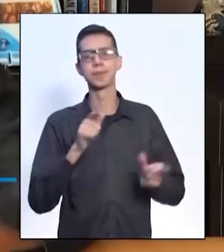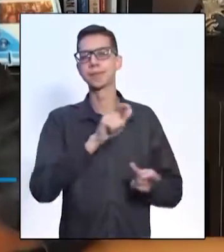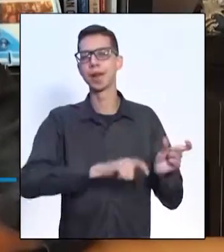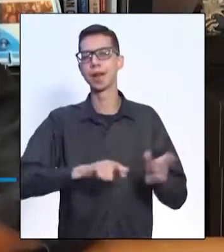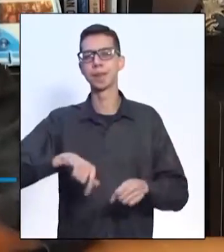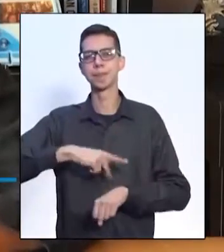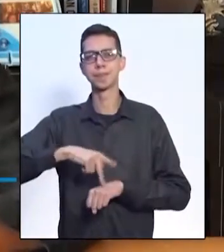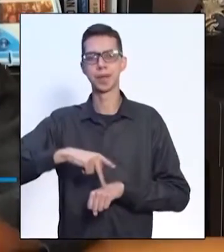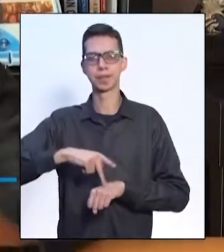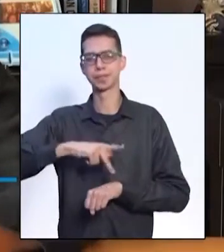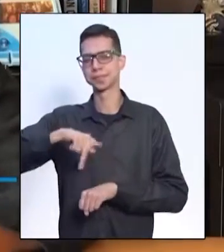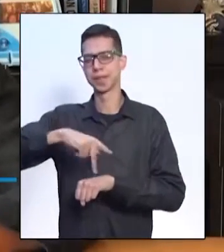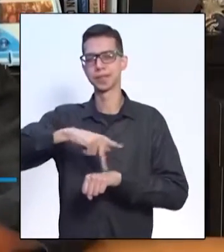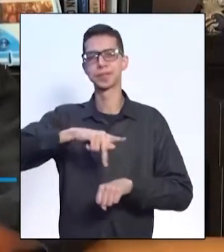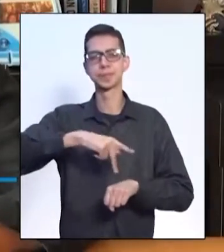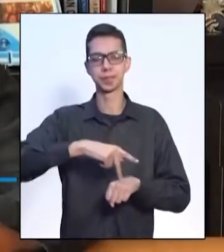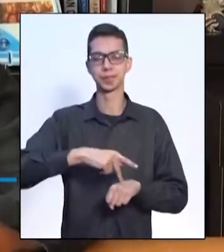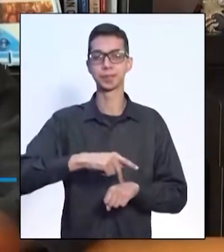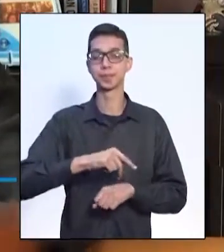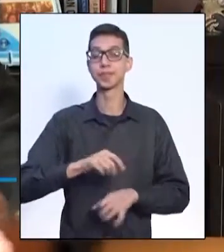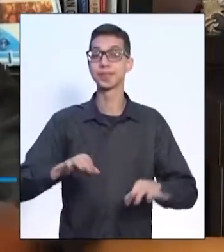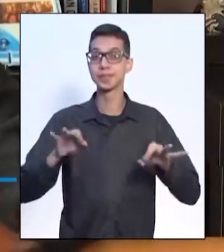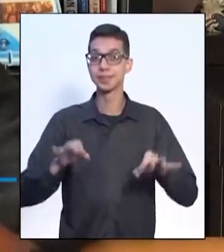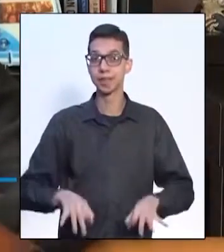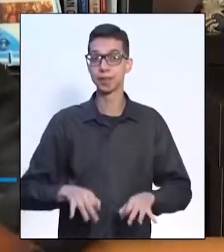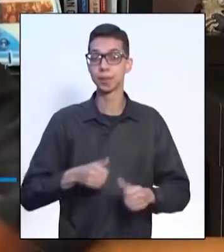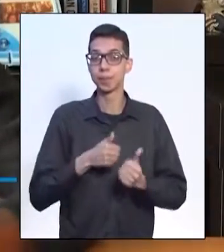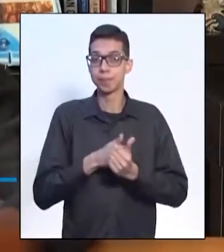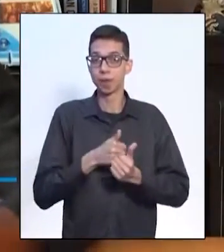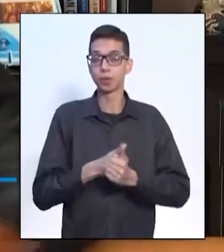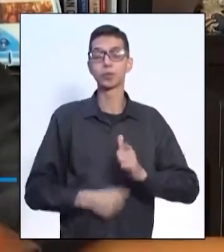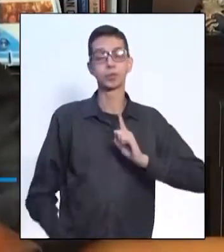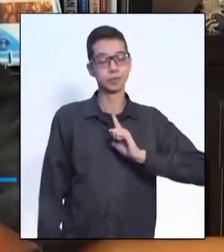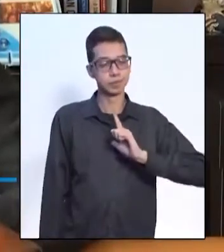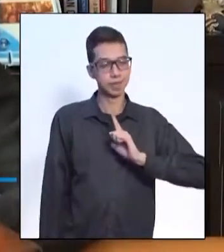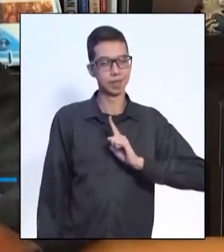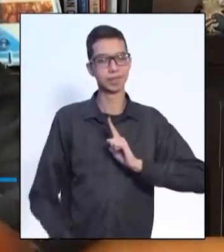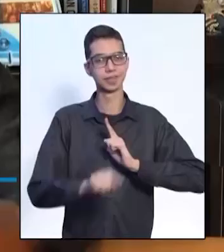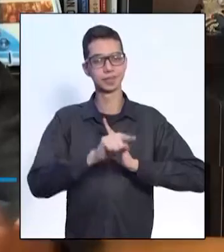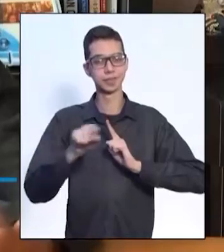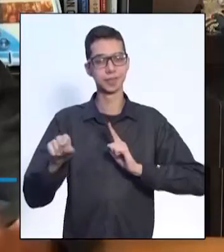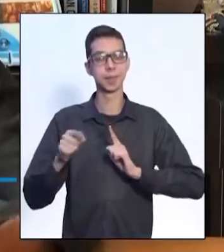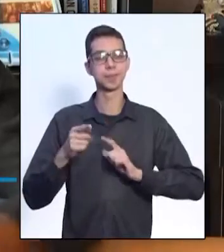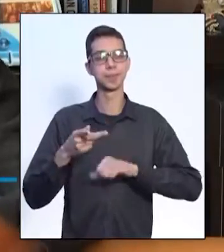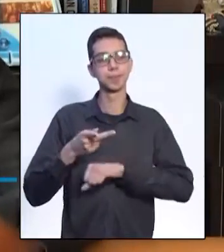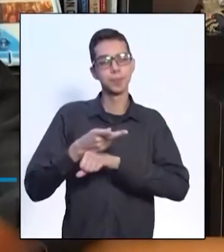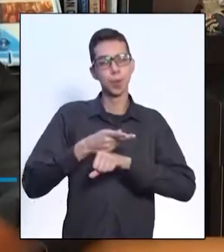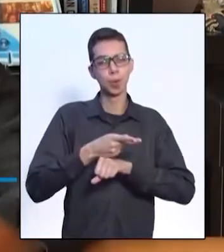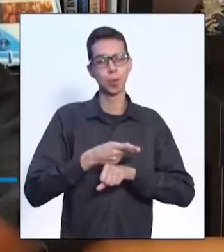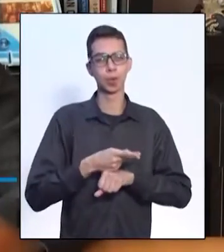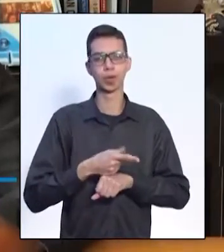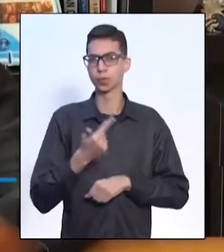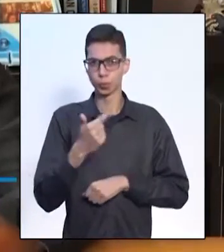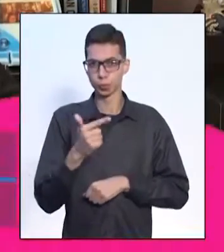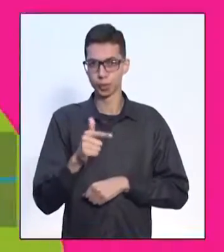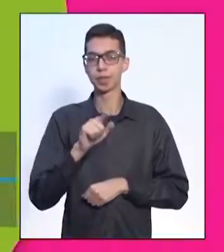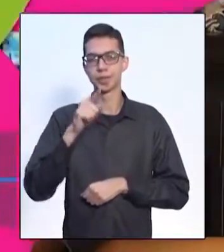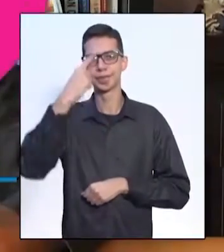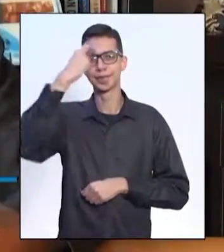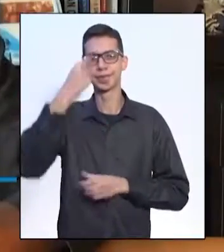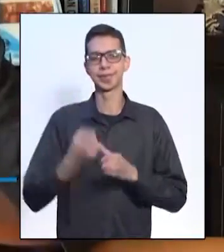um pertinho de vocês se procurarem direito. E se não tiver, que tal vocês criarem um? Tudo começa com um problema a ser